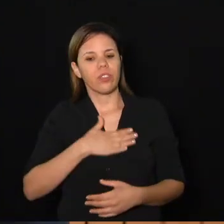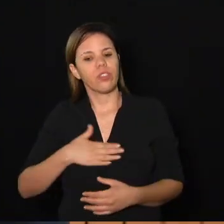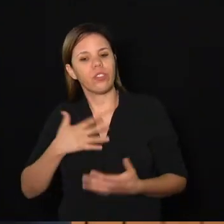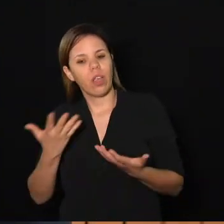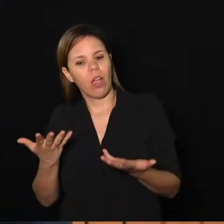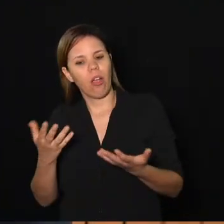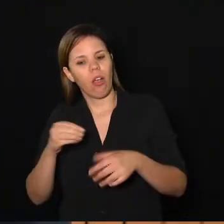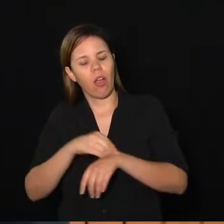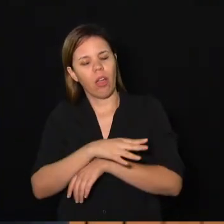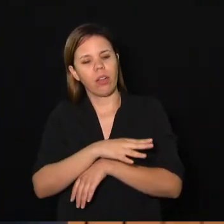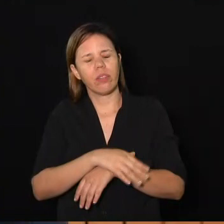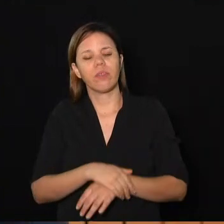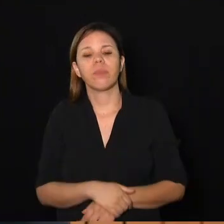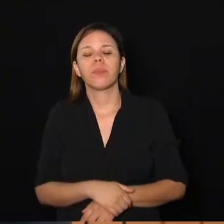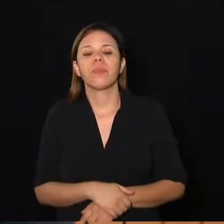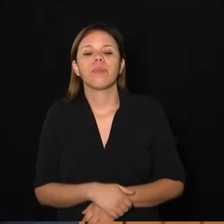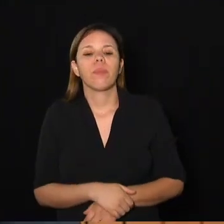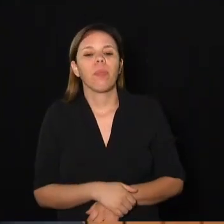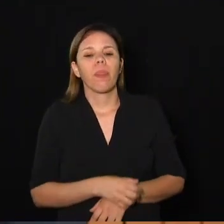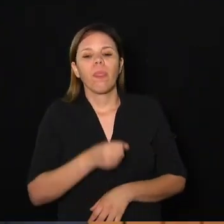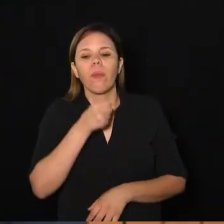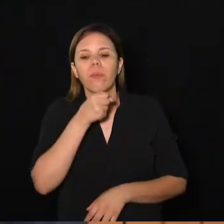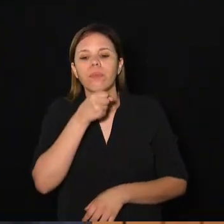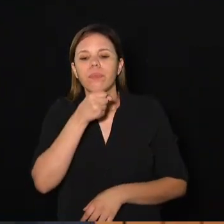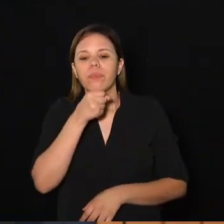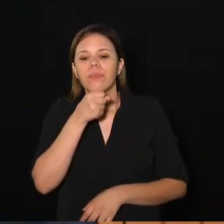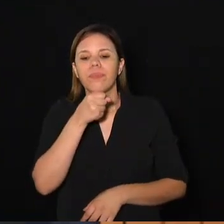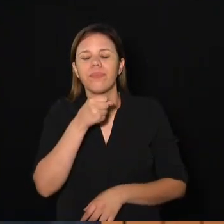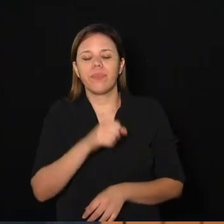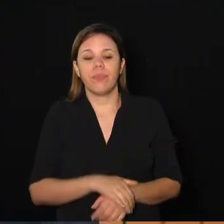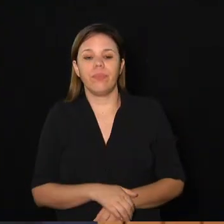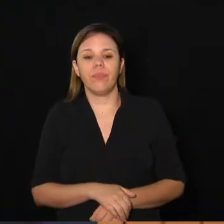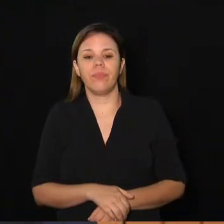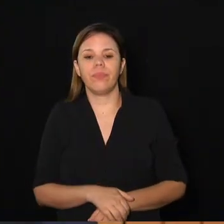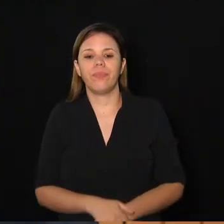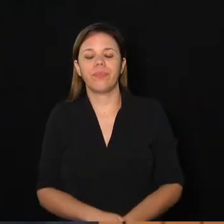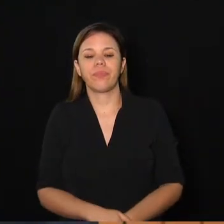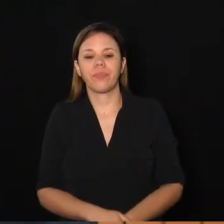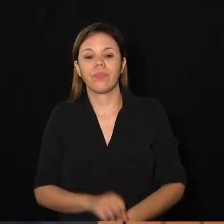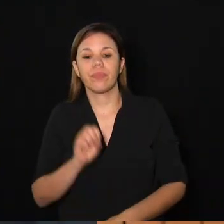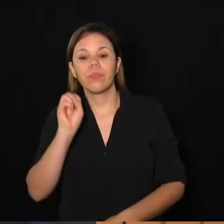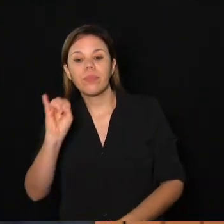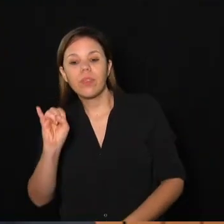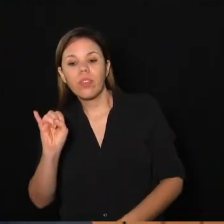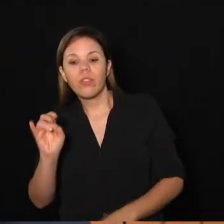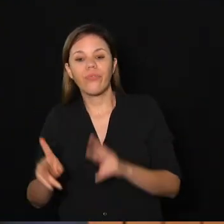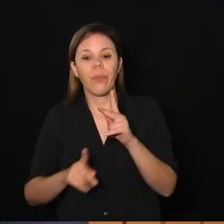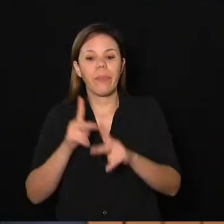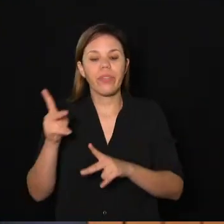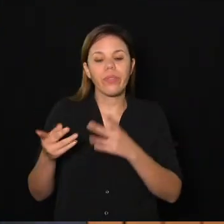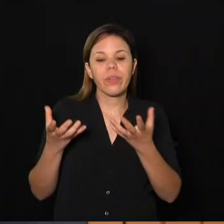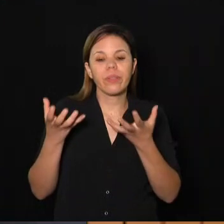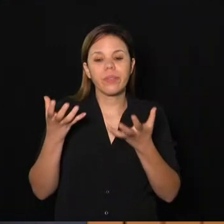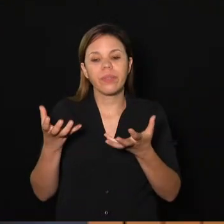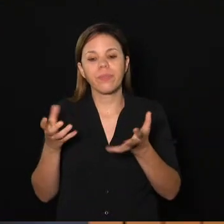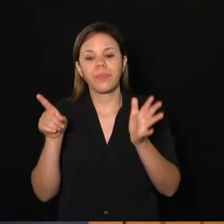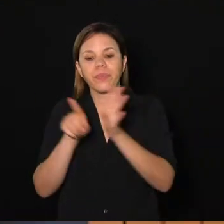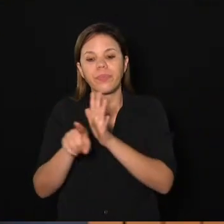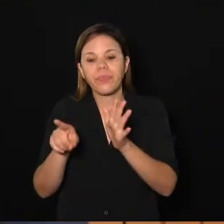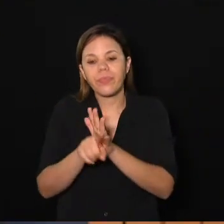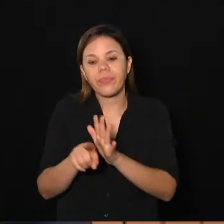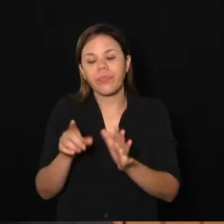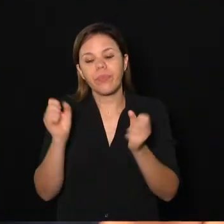passar o microfone de à parte se houver alguém interessado em fazer algum questionamento alguma